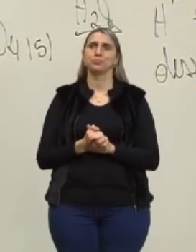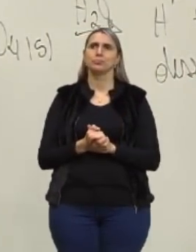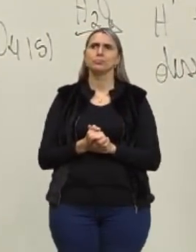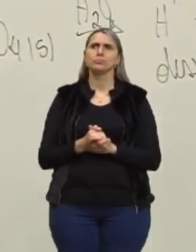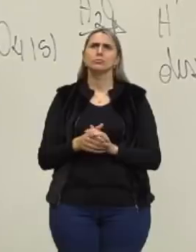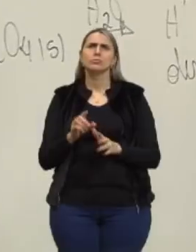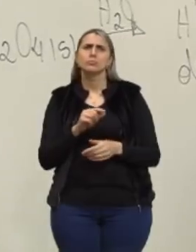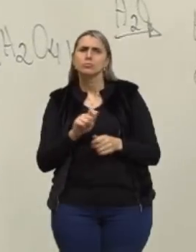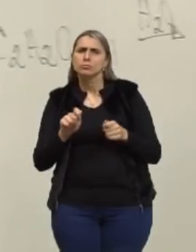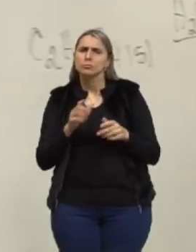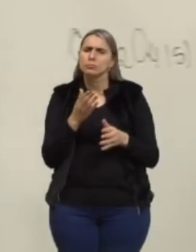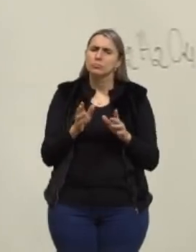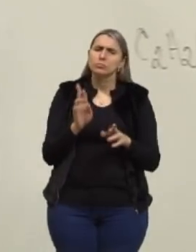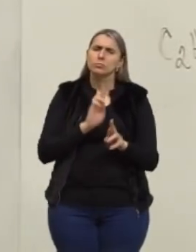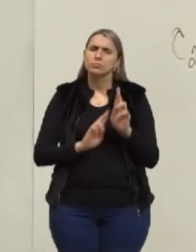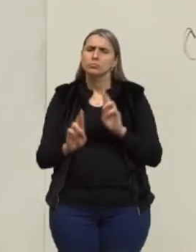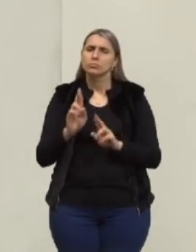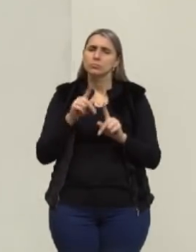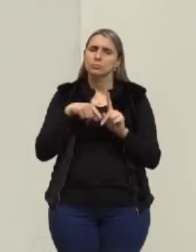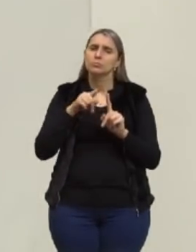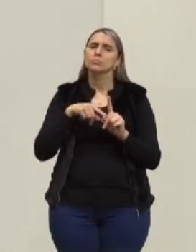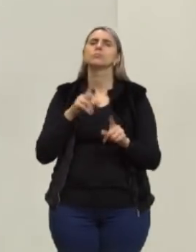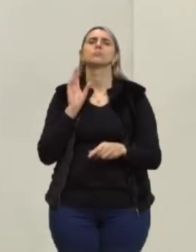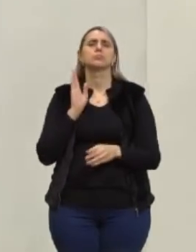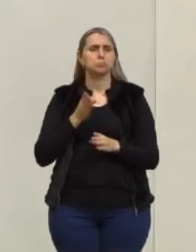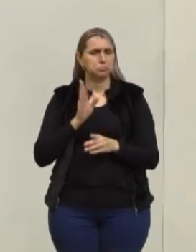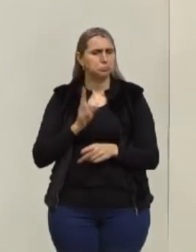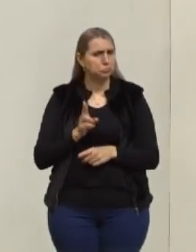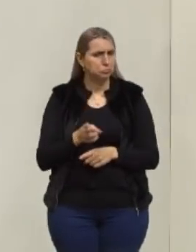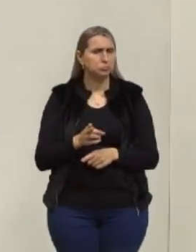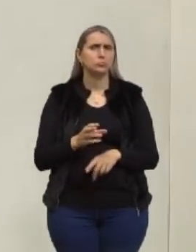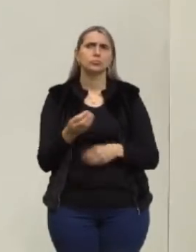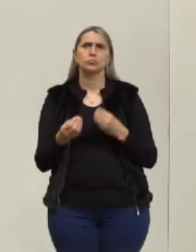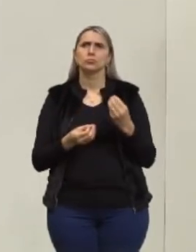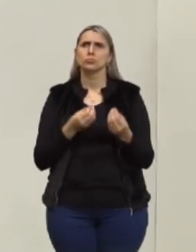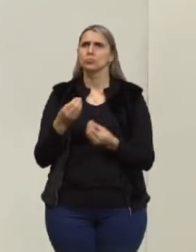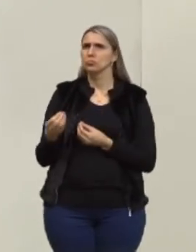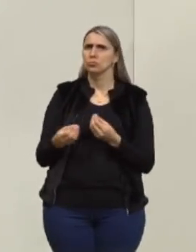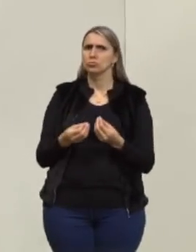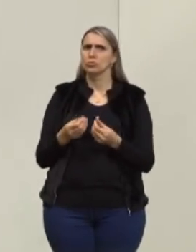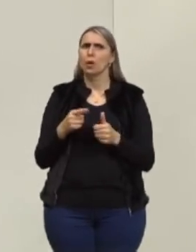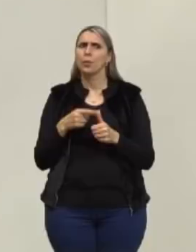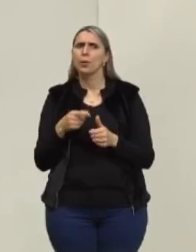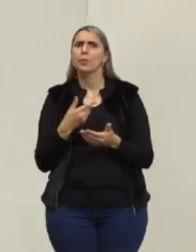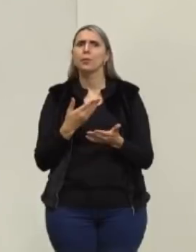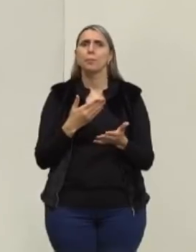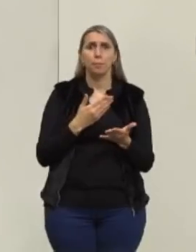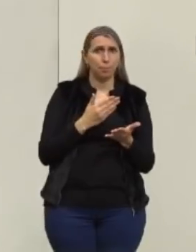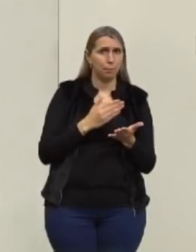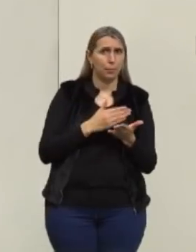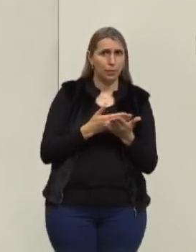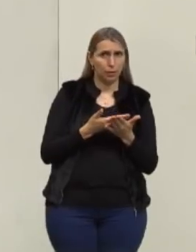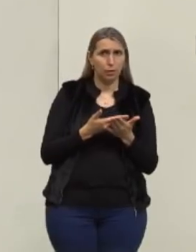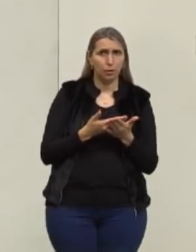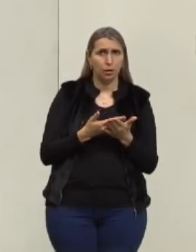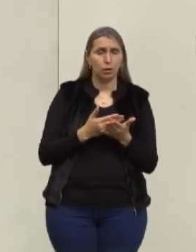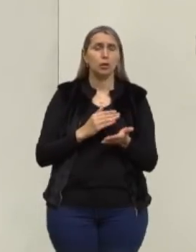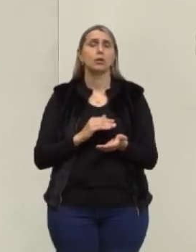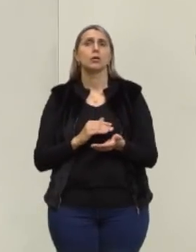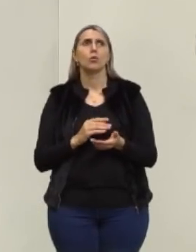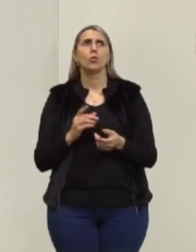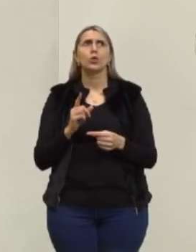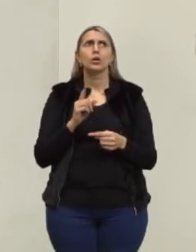e aí vocês vão fazer associação com a temperatura direto então como a gente fez o primeiro bloco aquele experimento o que que é uma